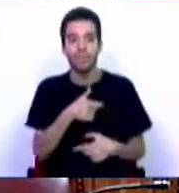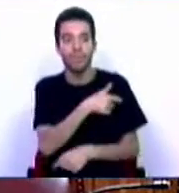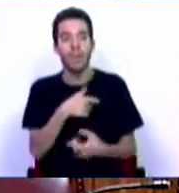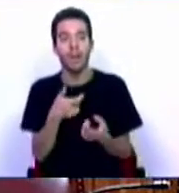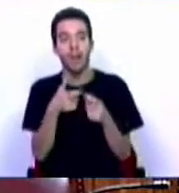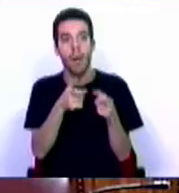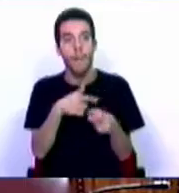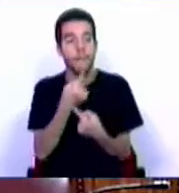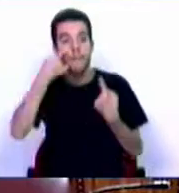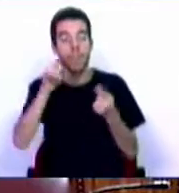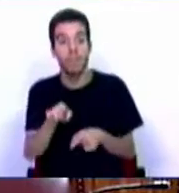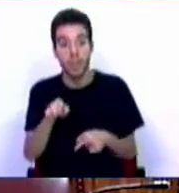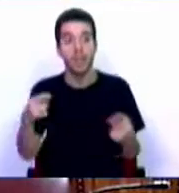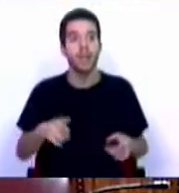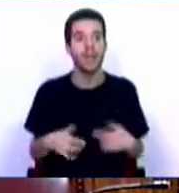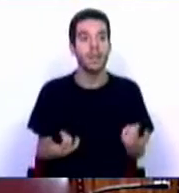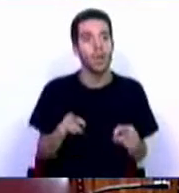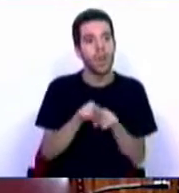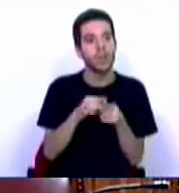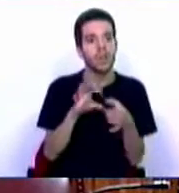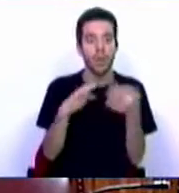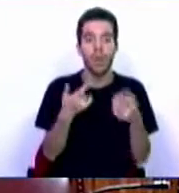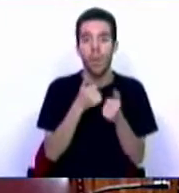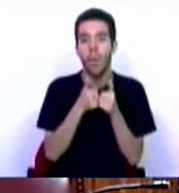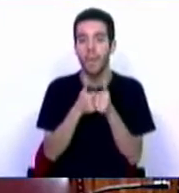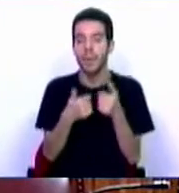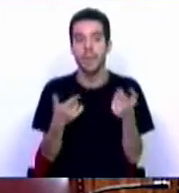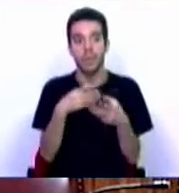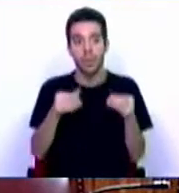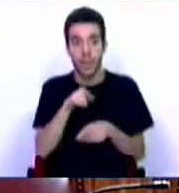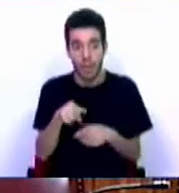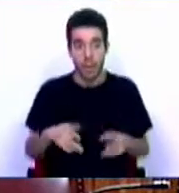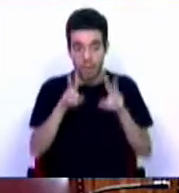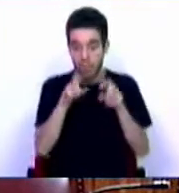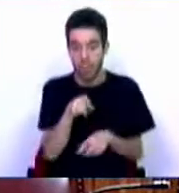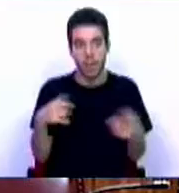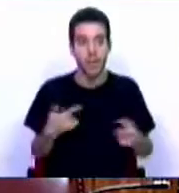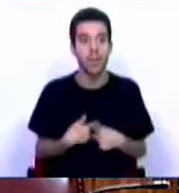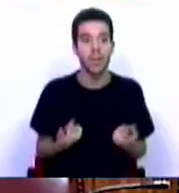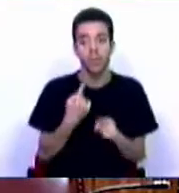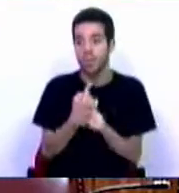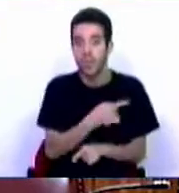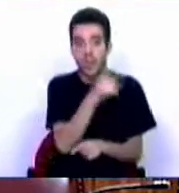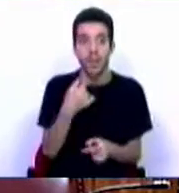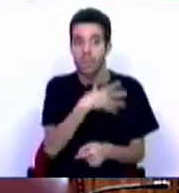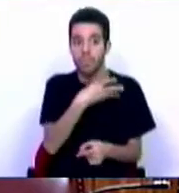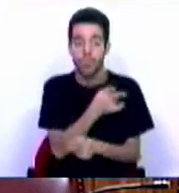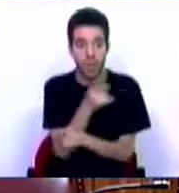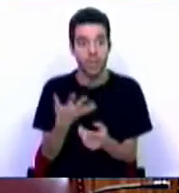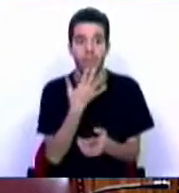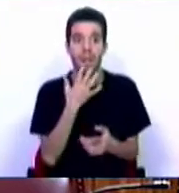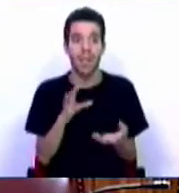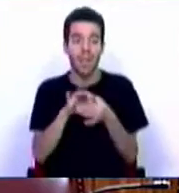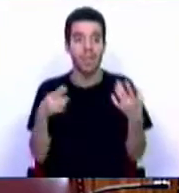uma quadratura do círculo em aspectos muito importantes do acompanhamento desta matéria. Dito tudo isto, obviamente que os aspectos frisados pelos senhores deputados quanto às cautelas a ter